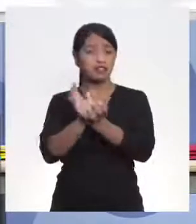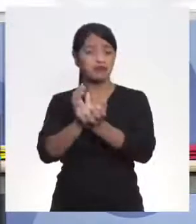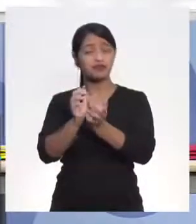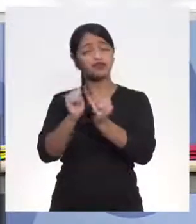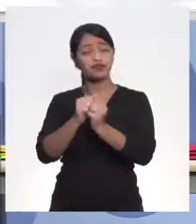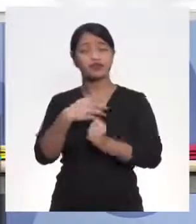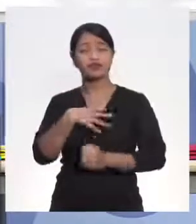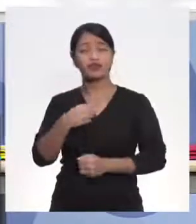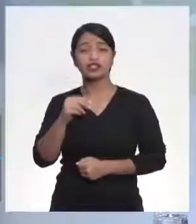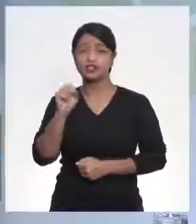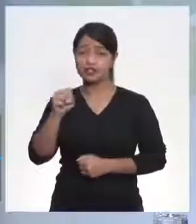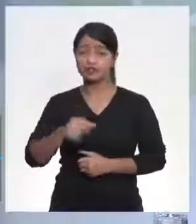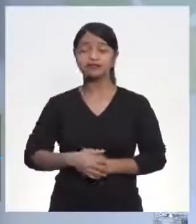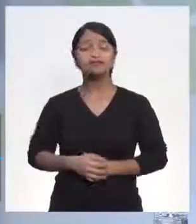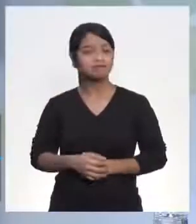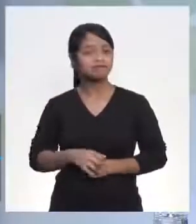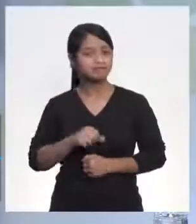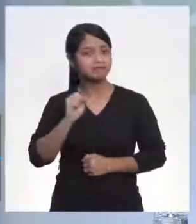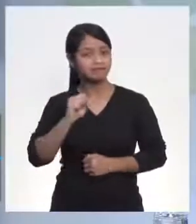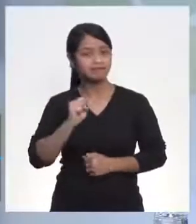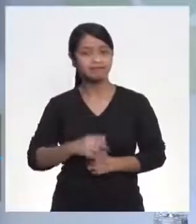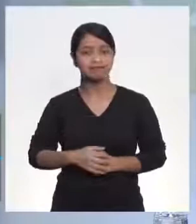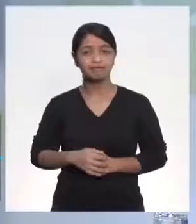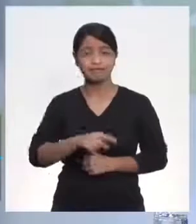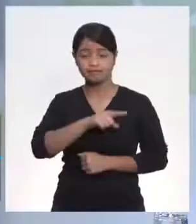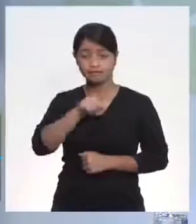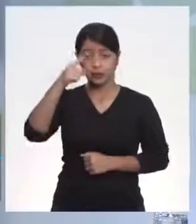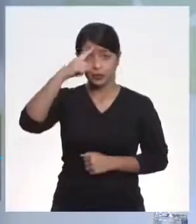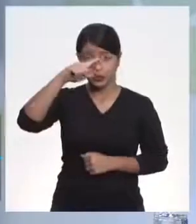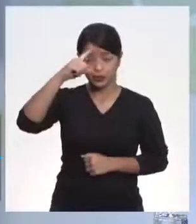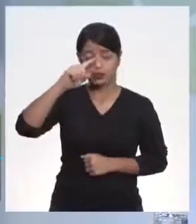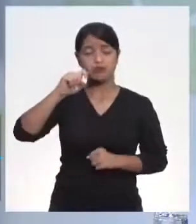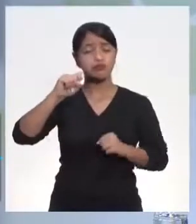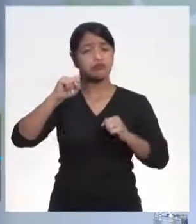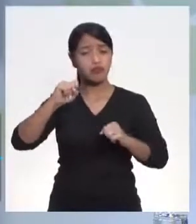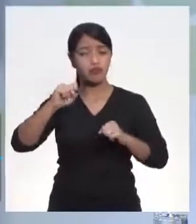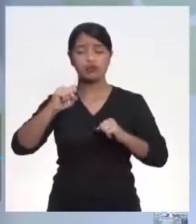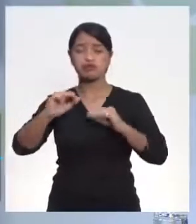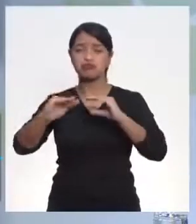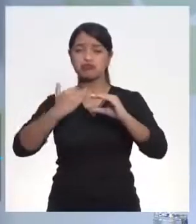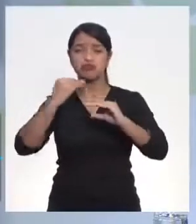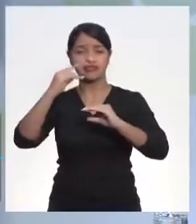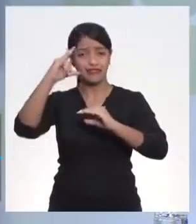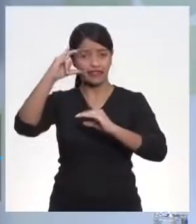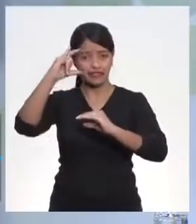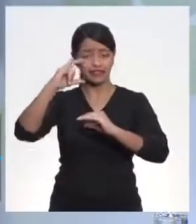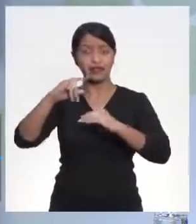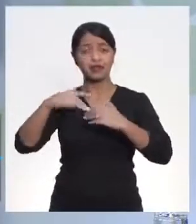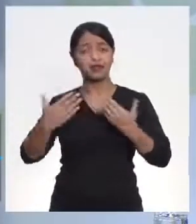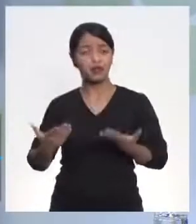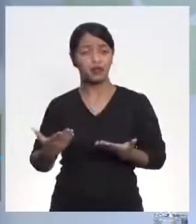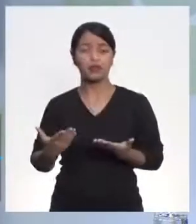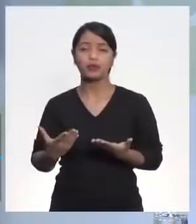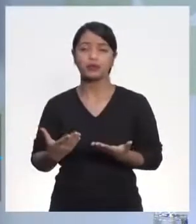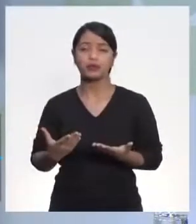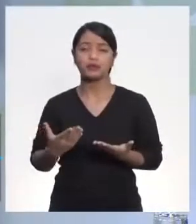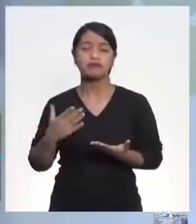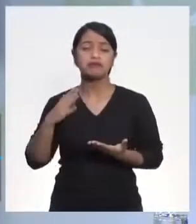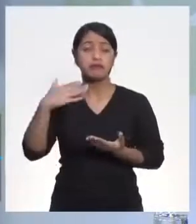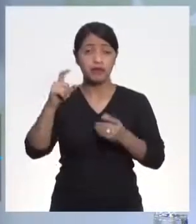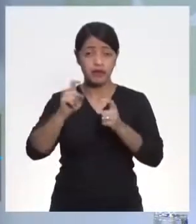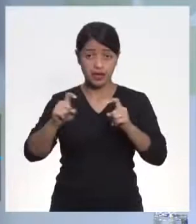vocês. Isso mesmo. Tendo alguma dúvida, mais algum questionamento, manda lá um direct ou depois que vocês tiverem o e-mail,